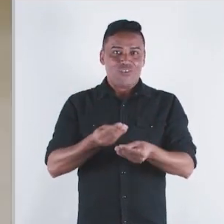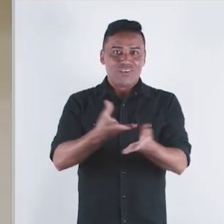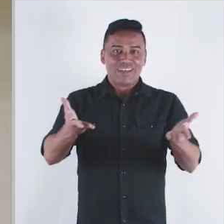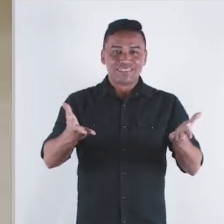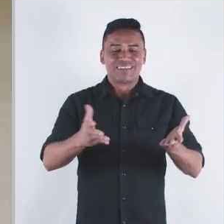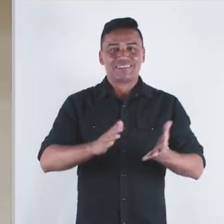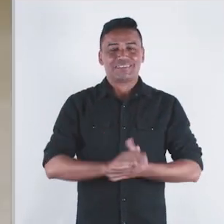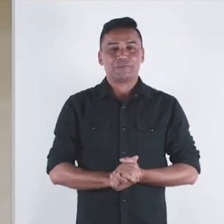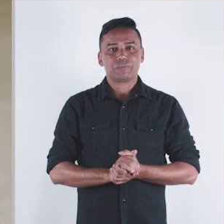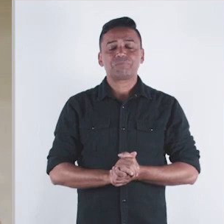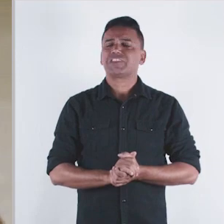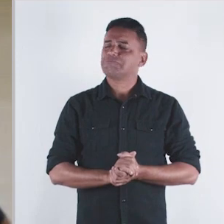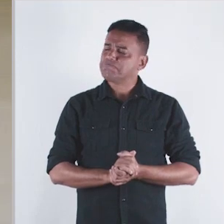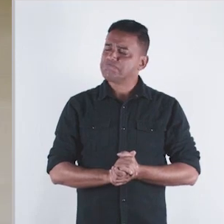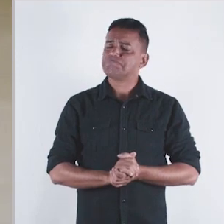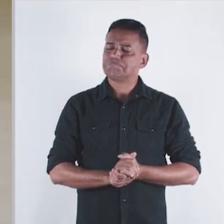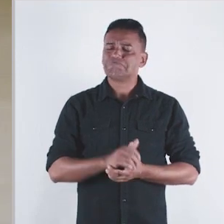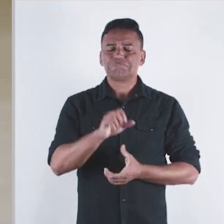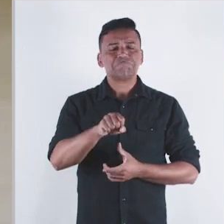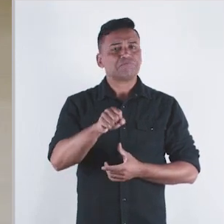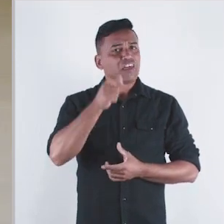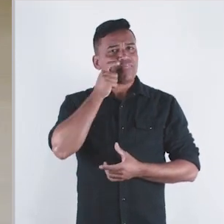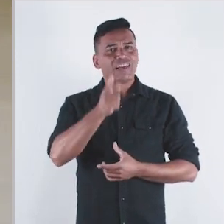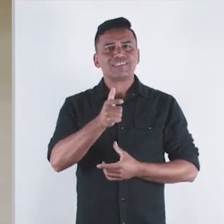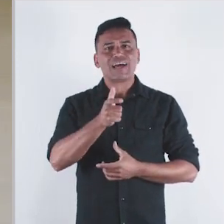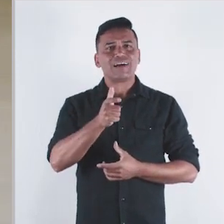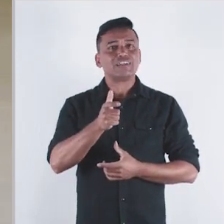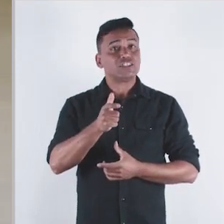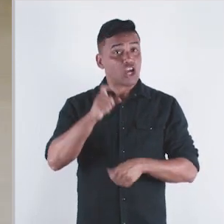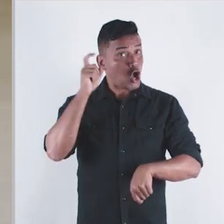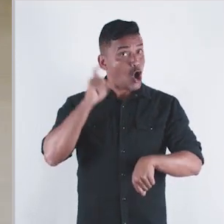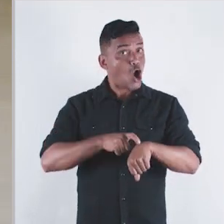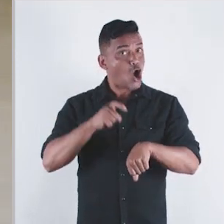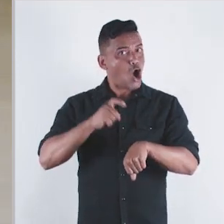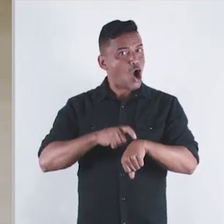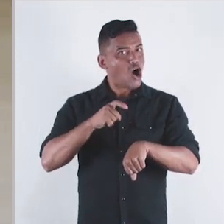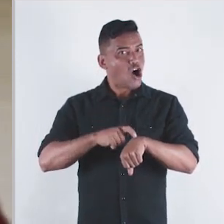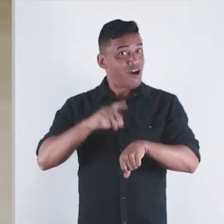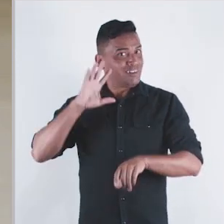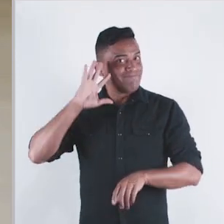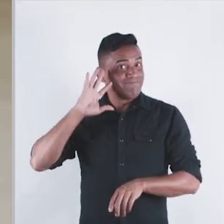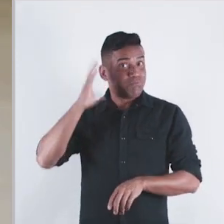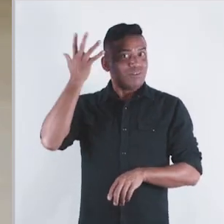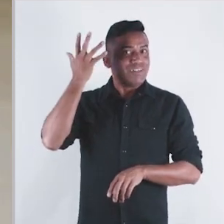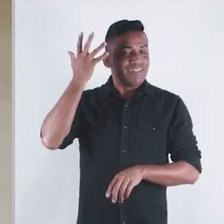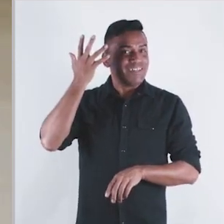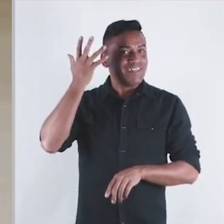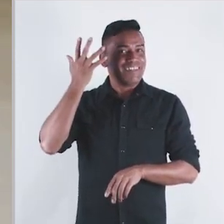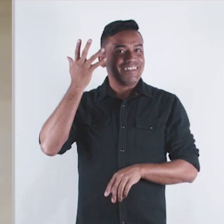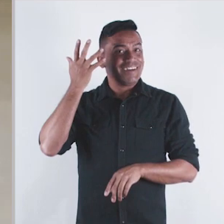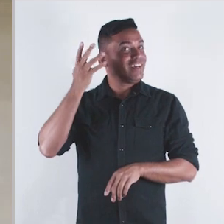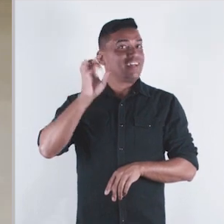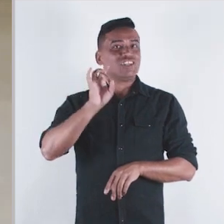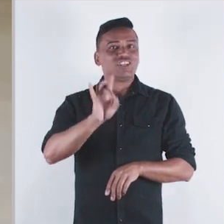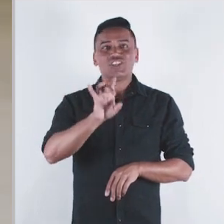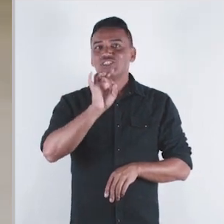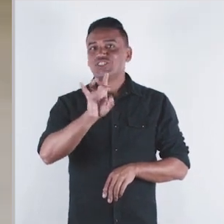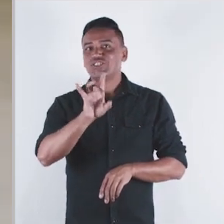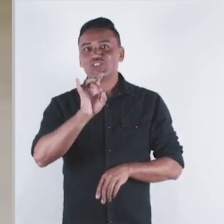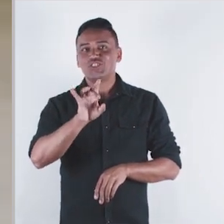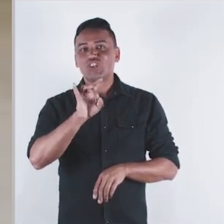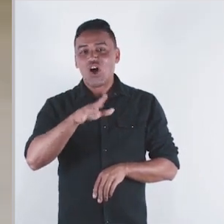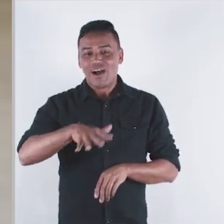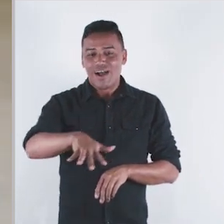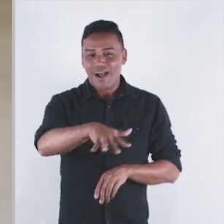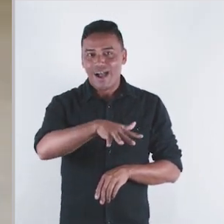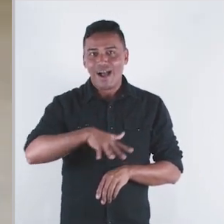interessante, porque quando isso acontece, não é só aquele meio que